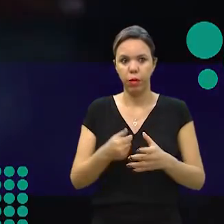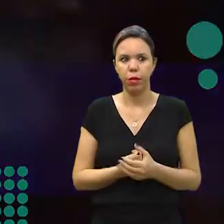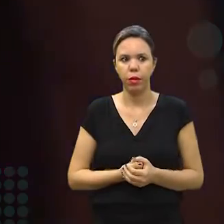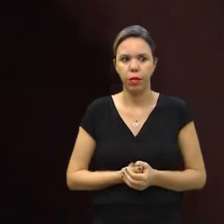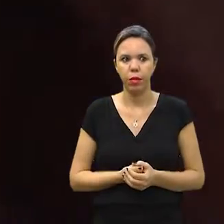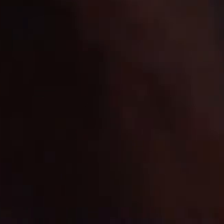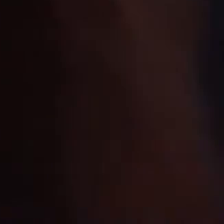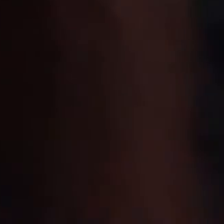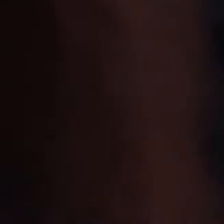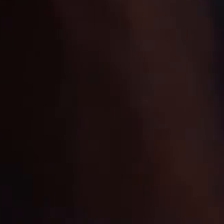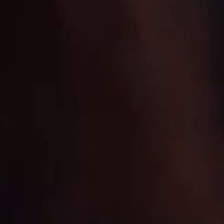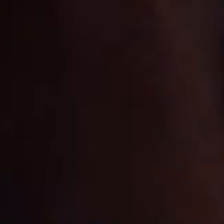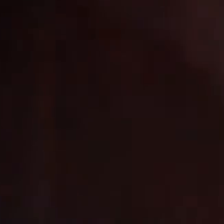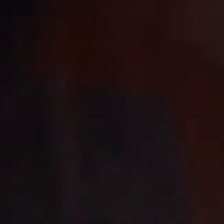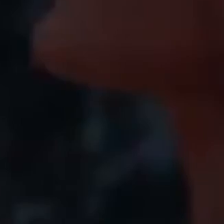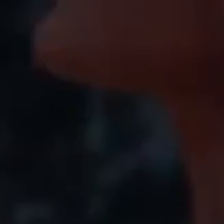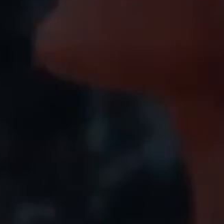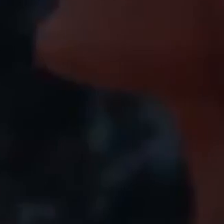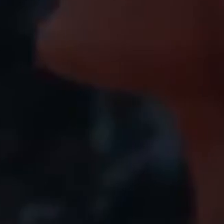a todos.